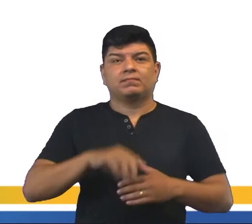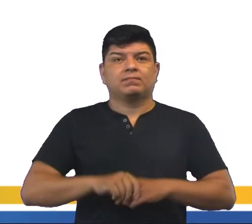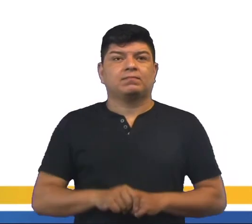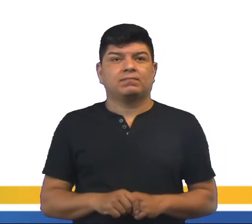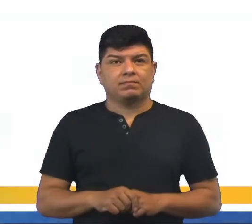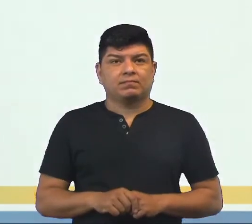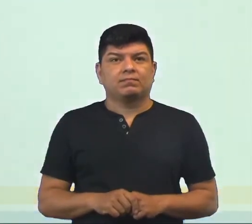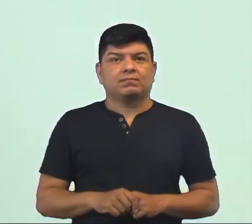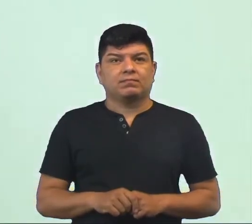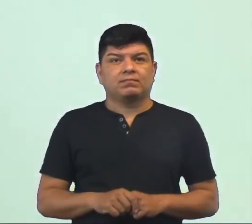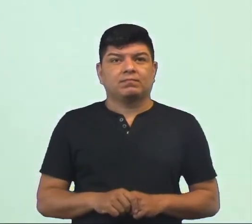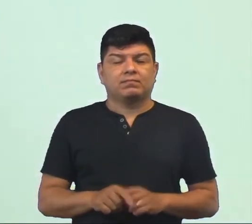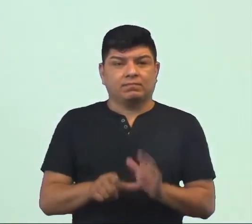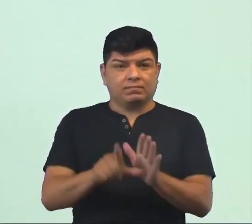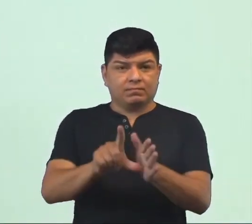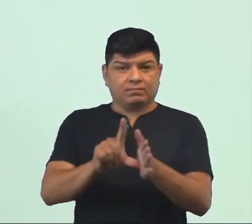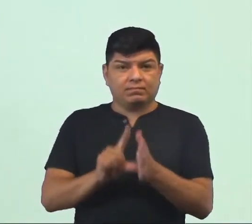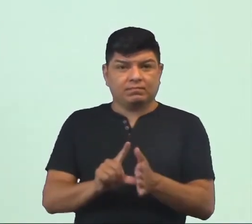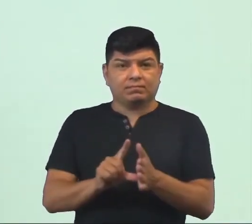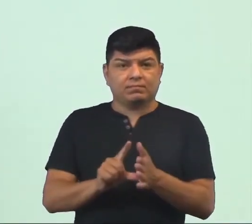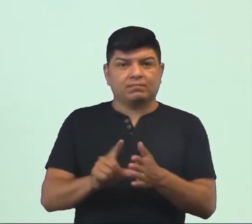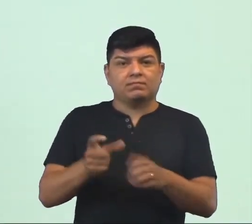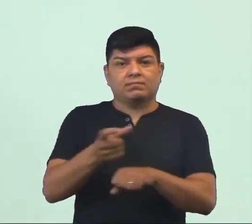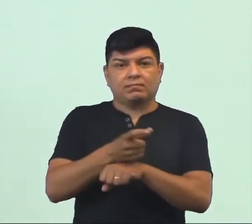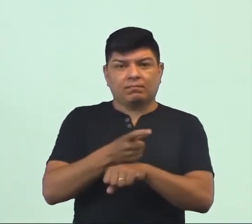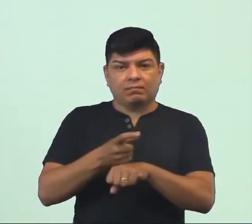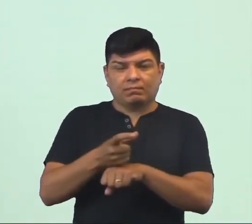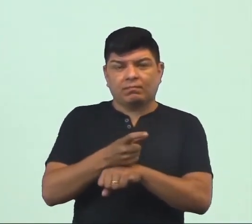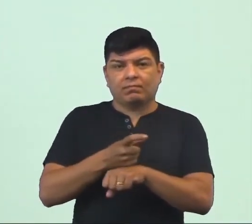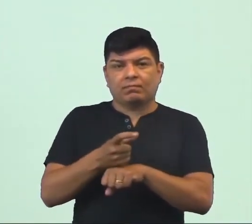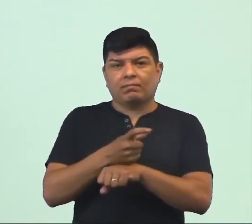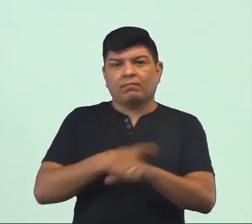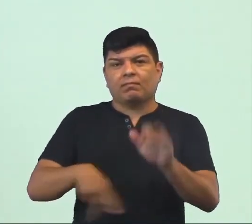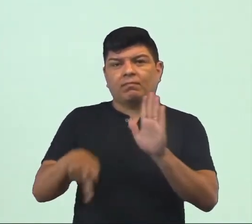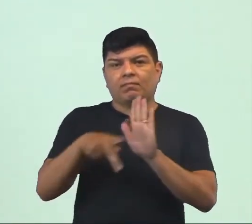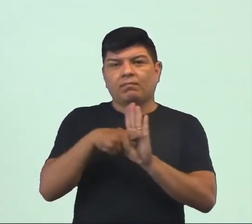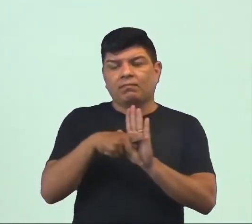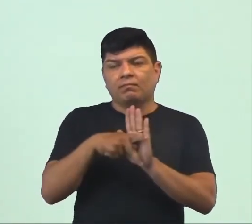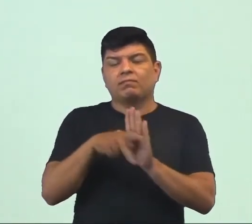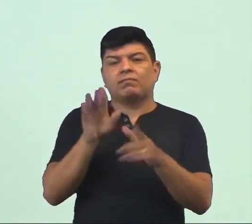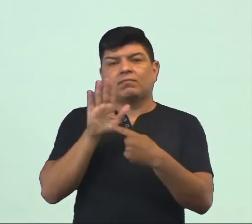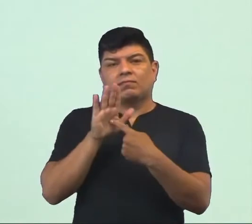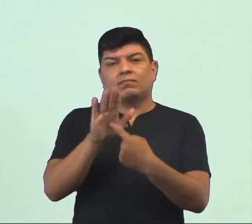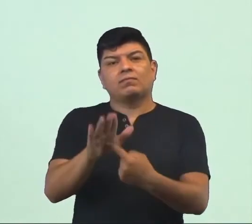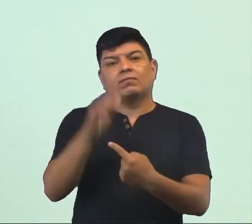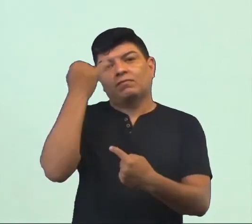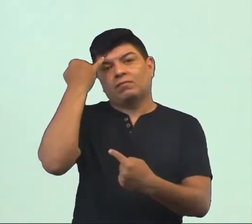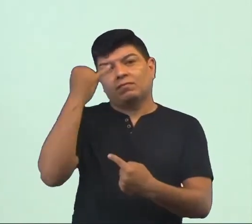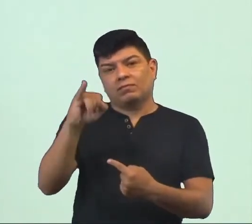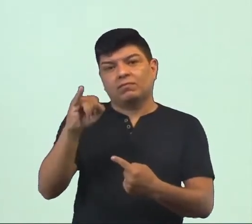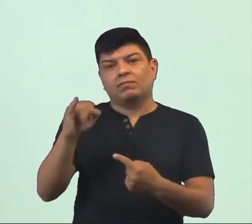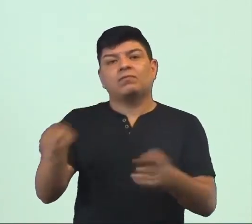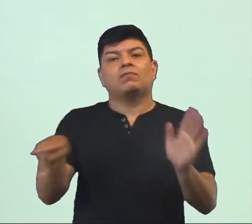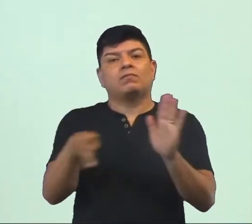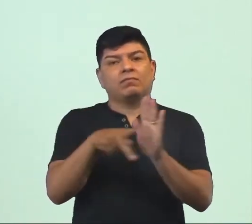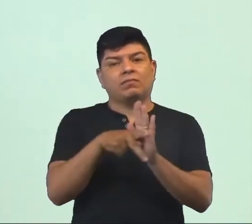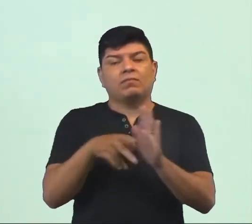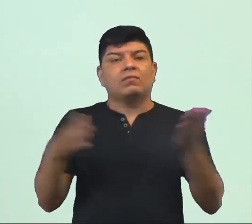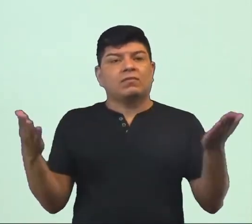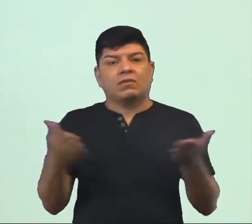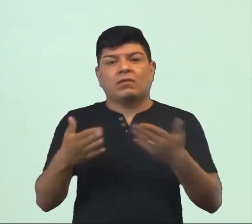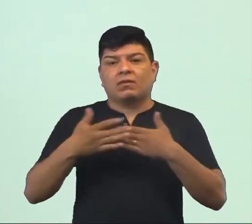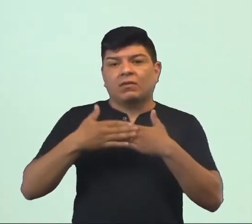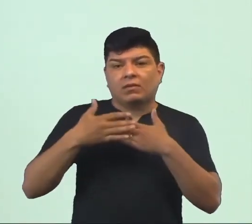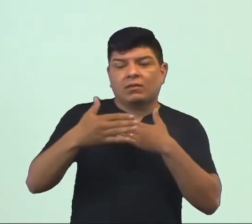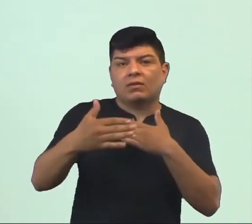Nós falamos agora há pouco, né, dos adjetivos possessivos, né, que indicam a ideia de posse. Agora nós vamos